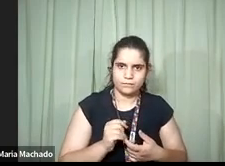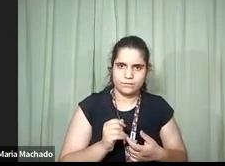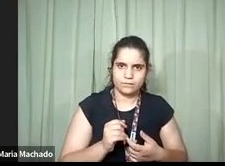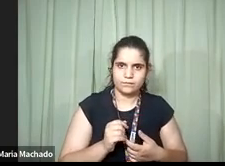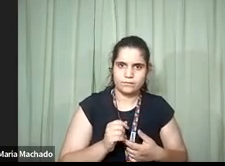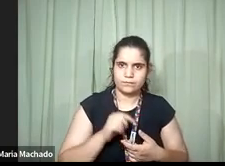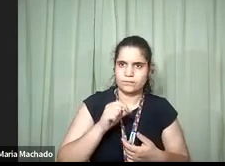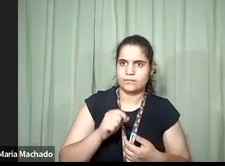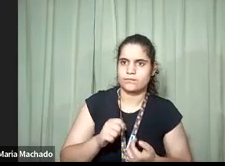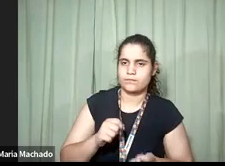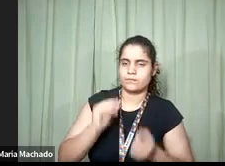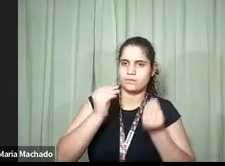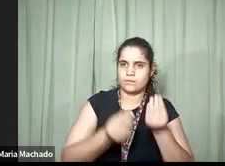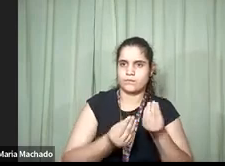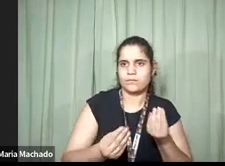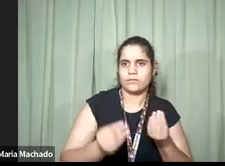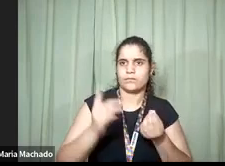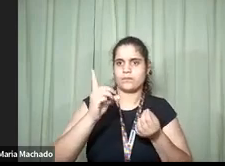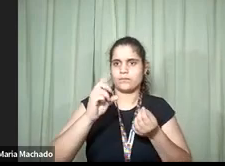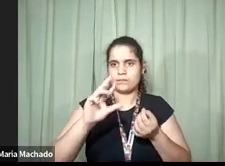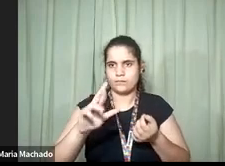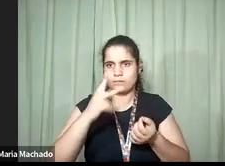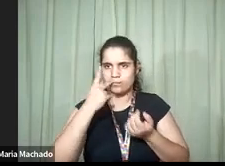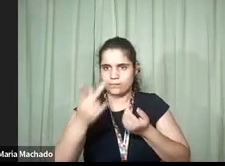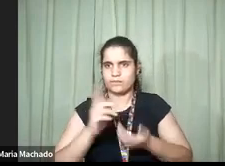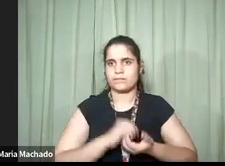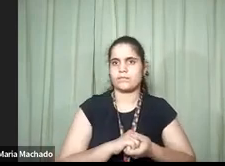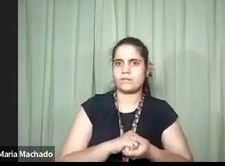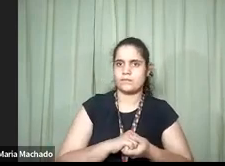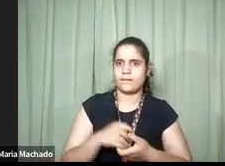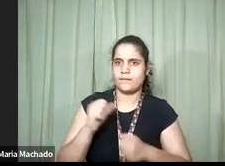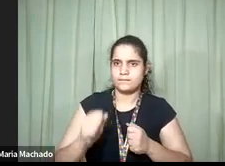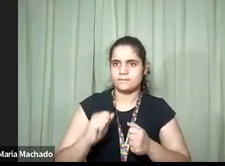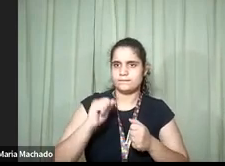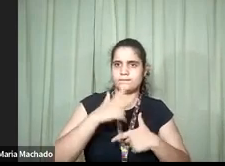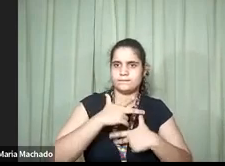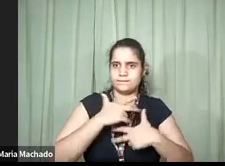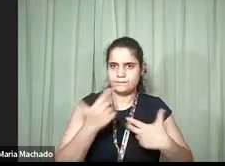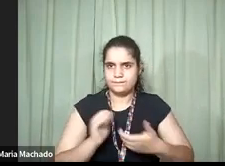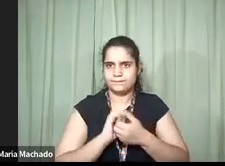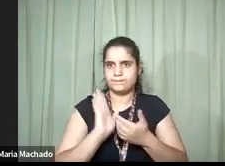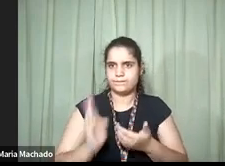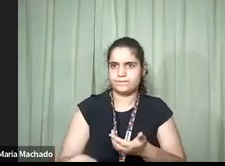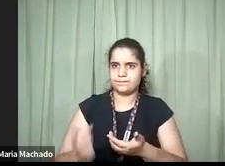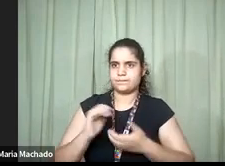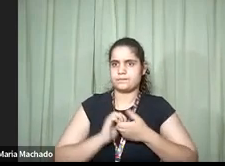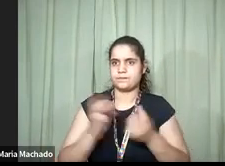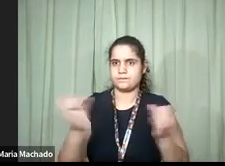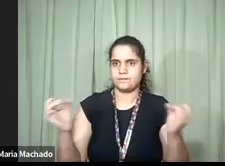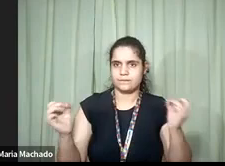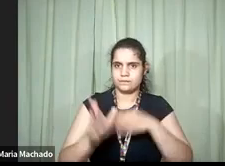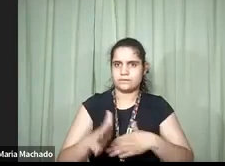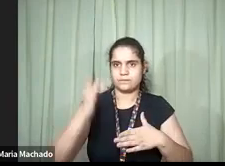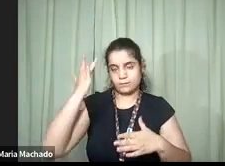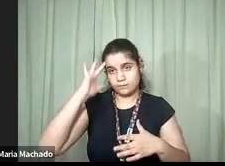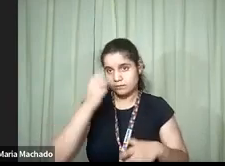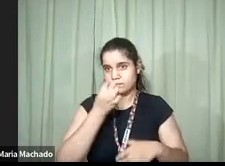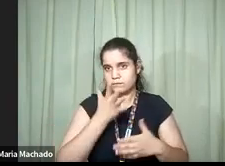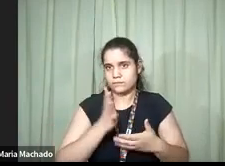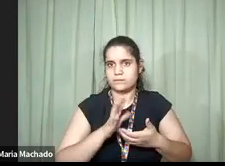E foi como o doutor estava a falar, e uma das coisas, já agora para o final, que eu achei bem